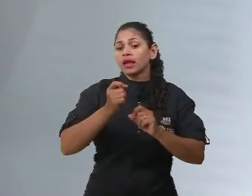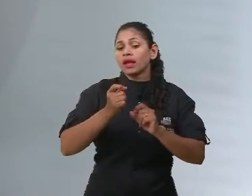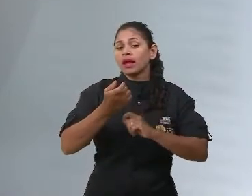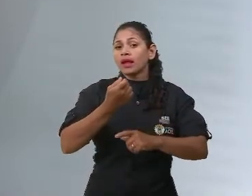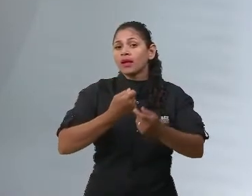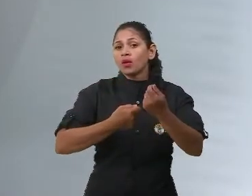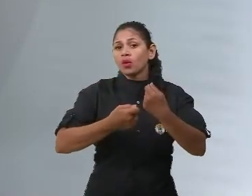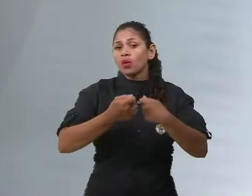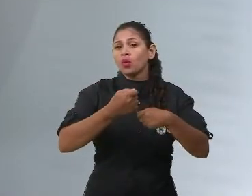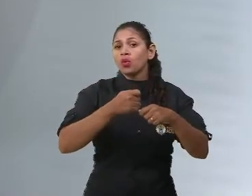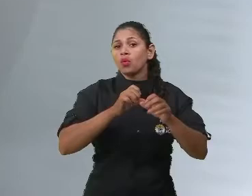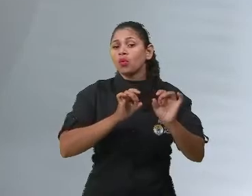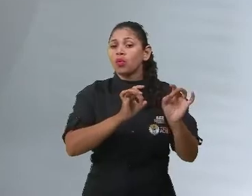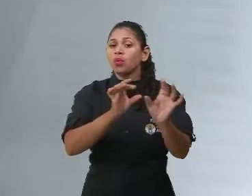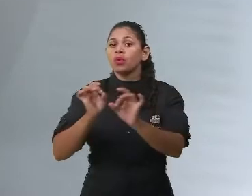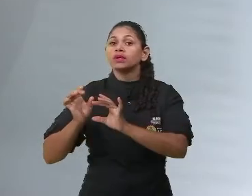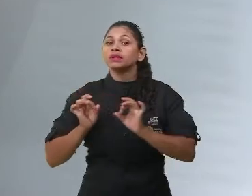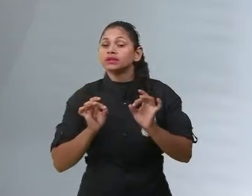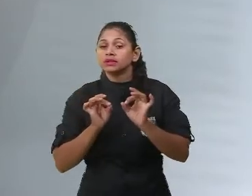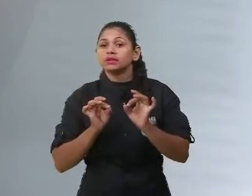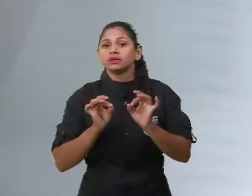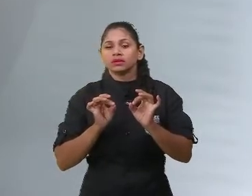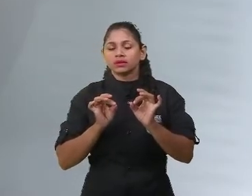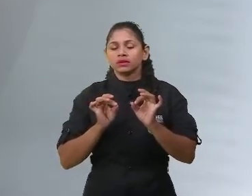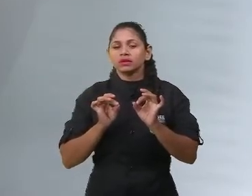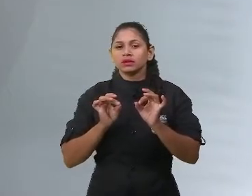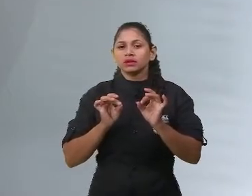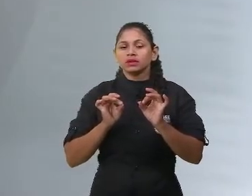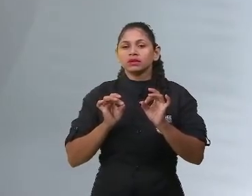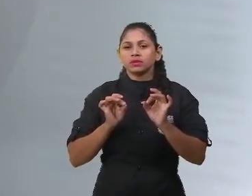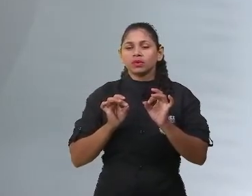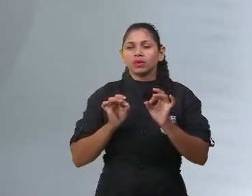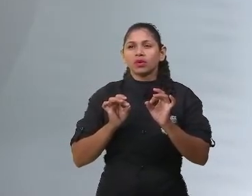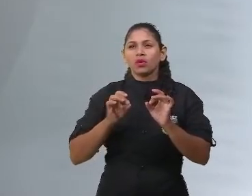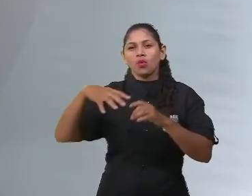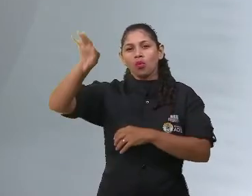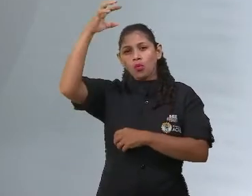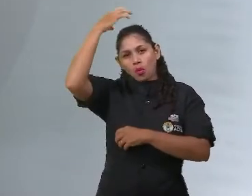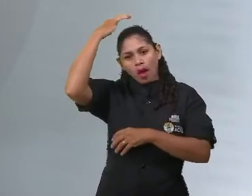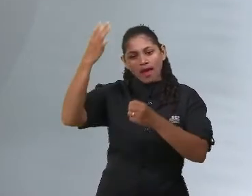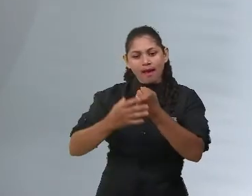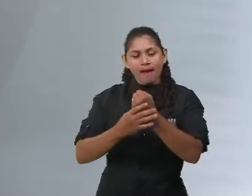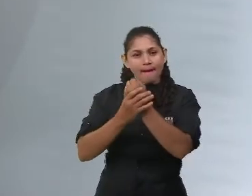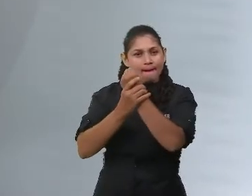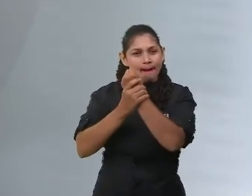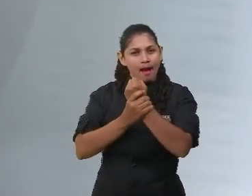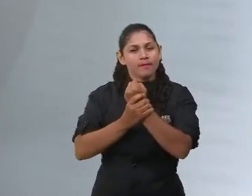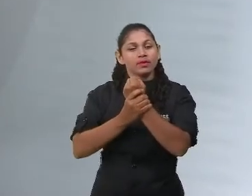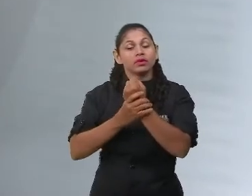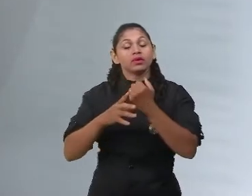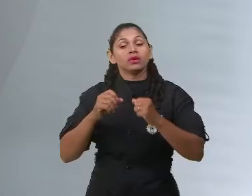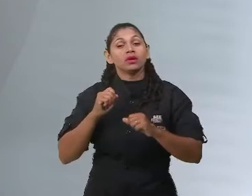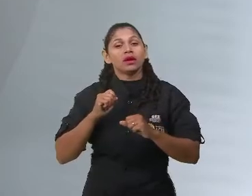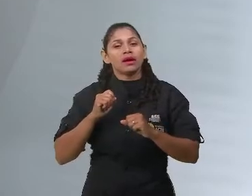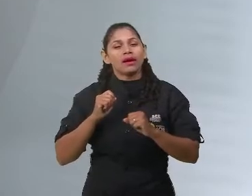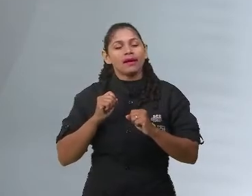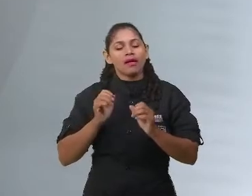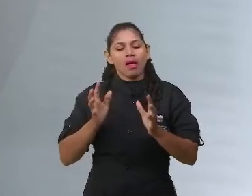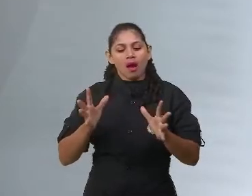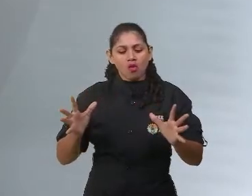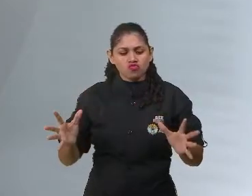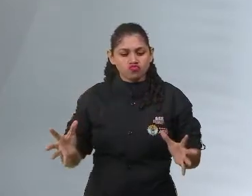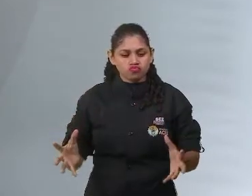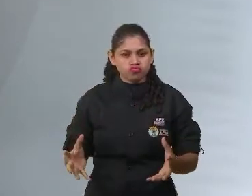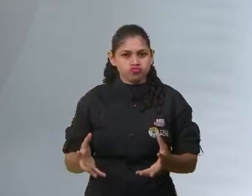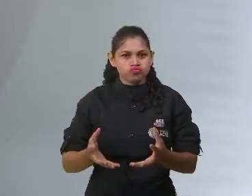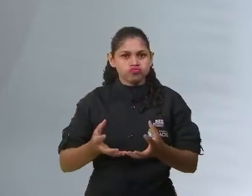mercantilismo foi uma política adotada pelos reis absolutistas que tinha principalmente o objetivo de acumular riquezas no território. Então,